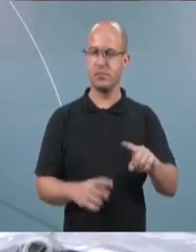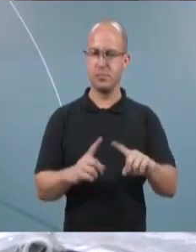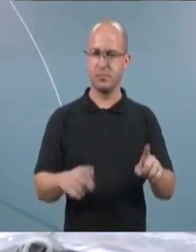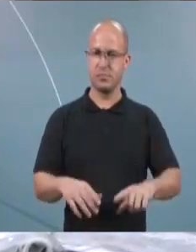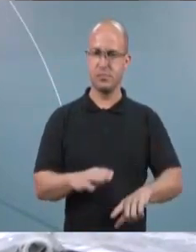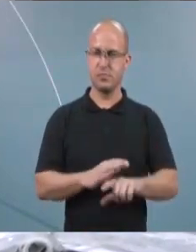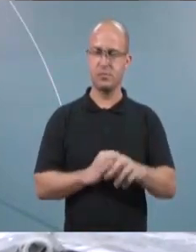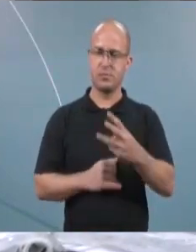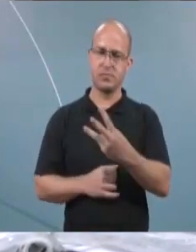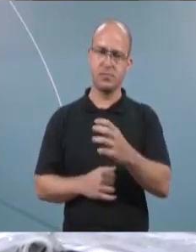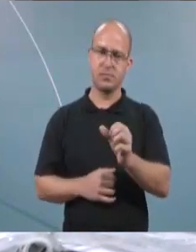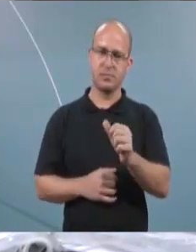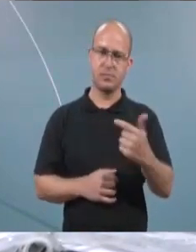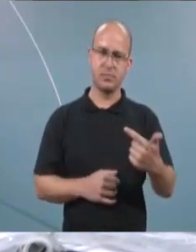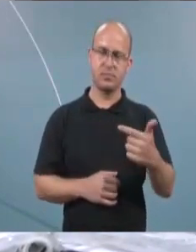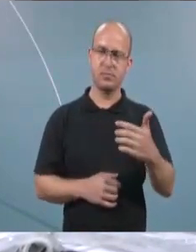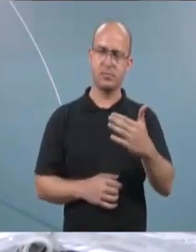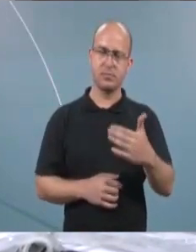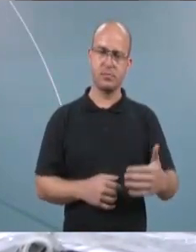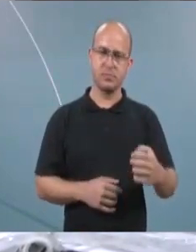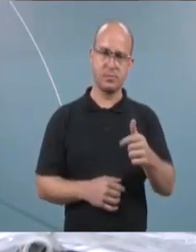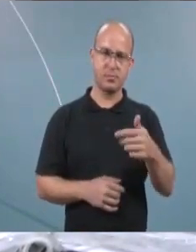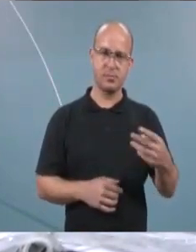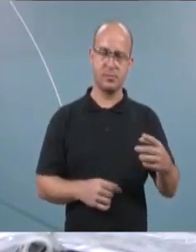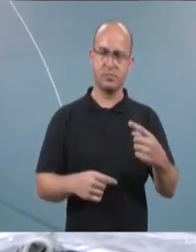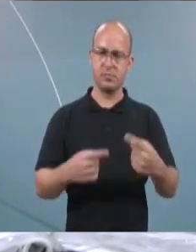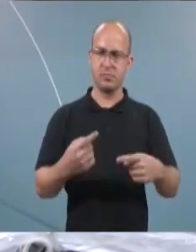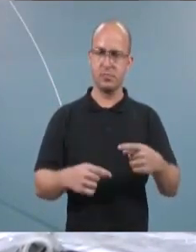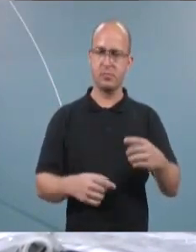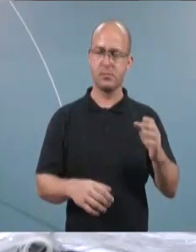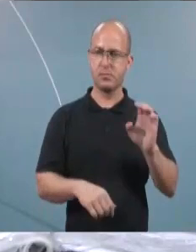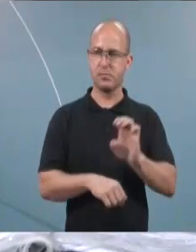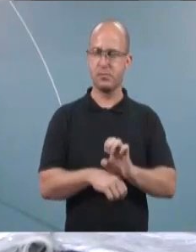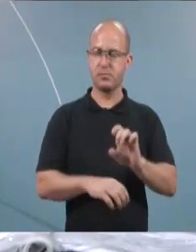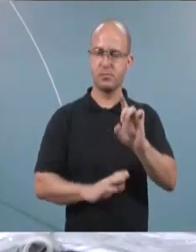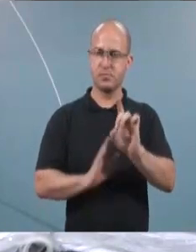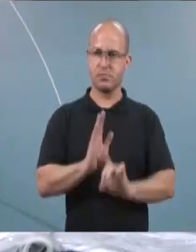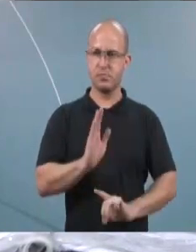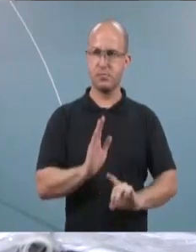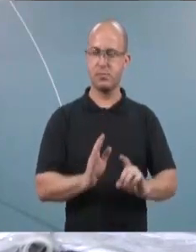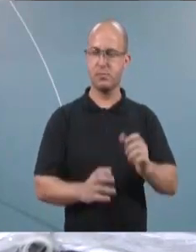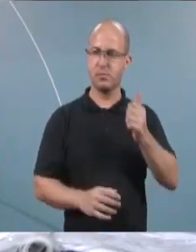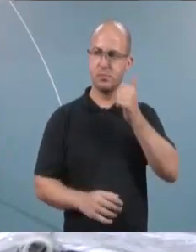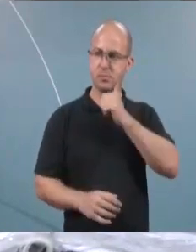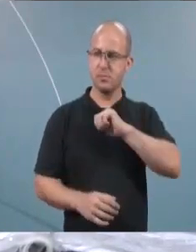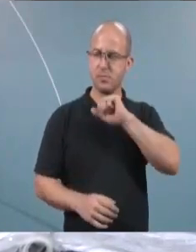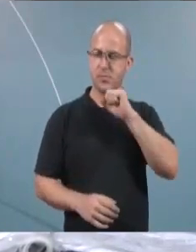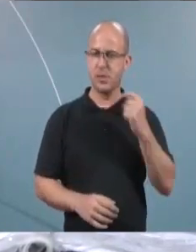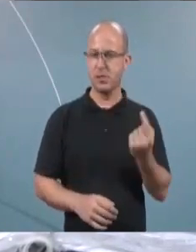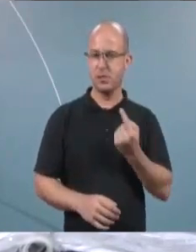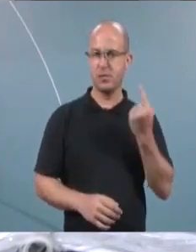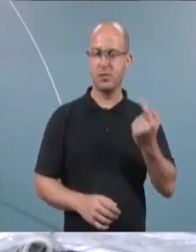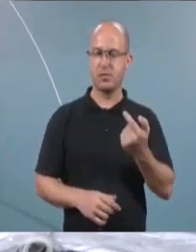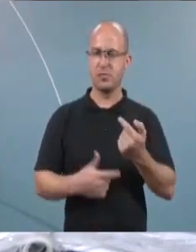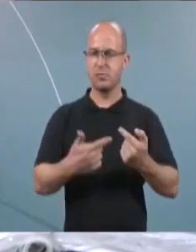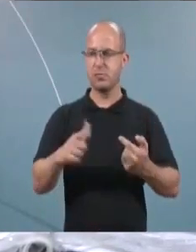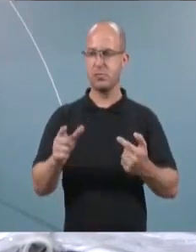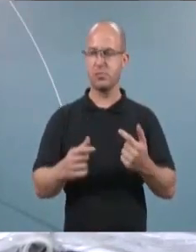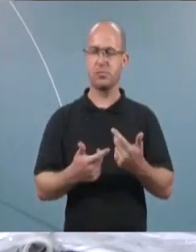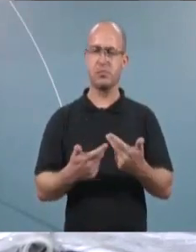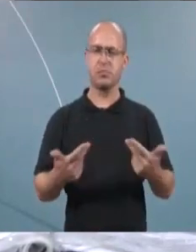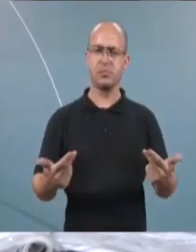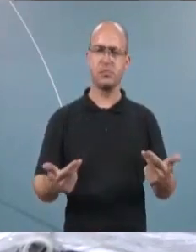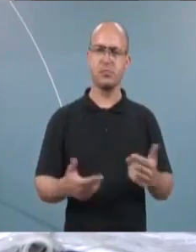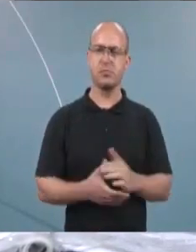lei 3623 institui a política estadual de atenção aos direitos da mãe solo e das outras